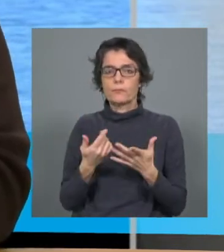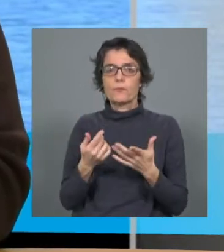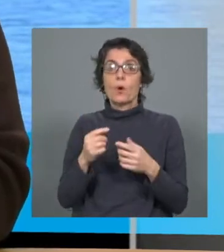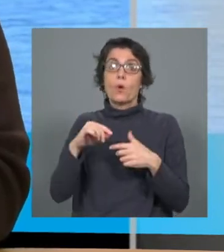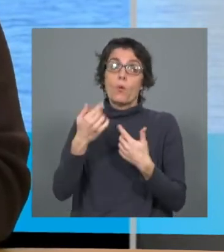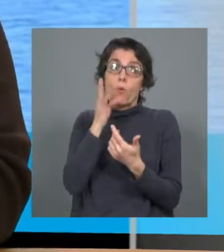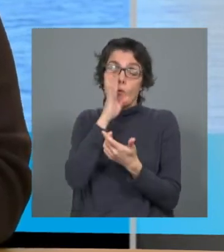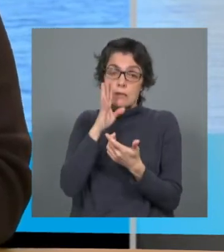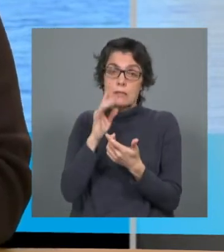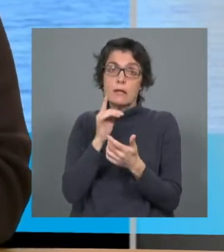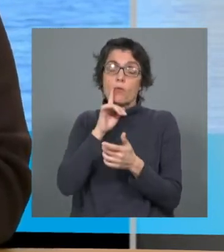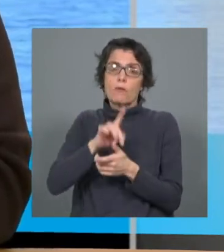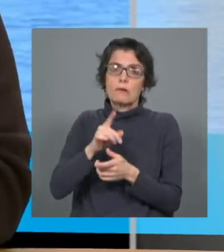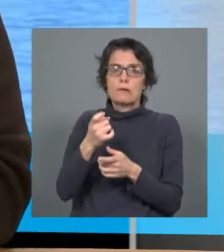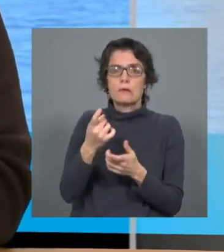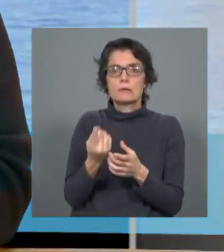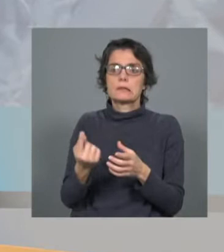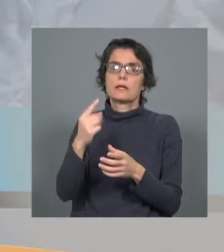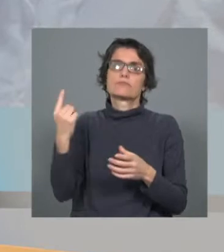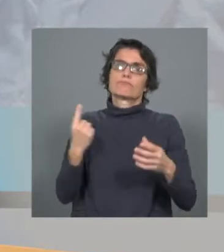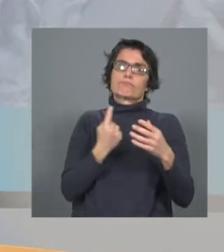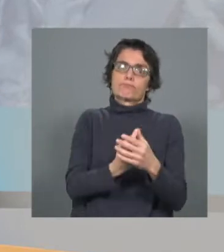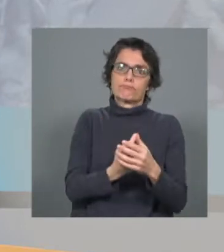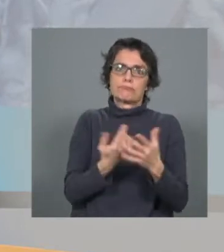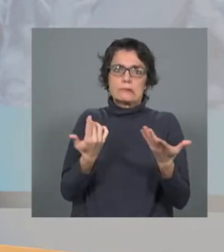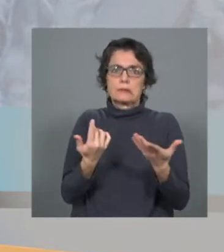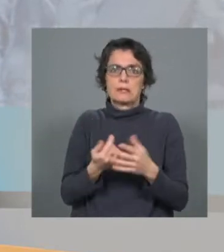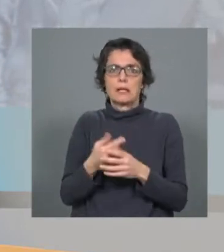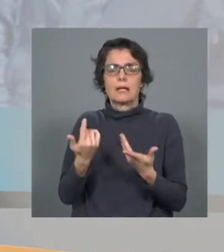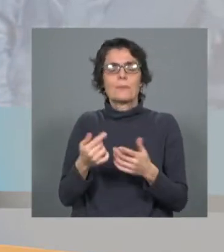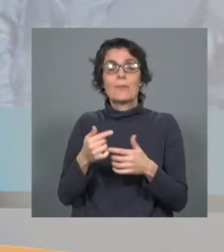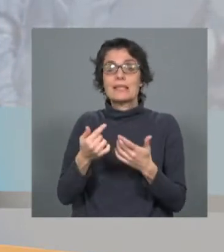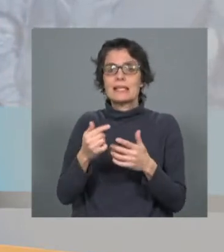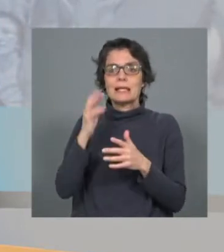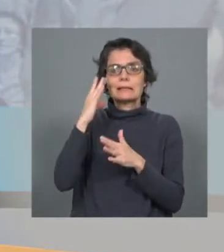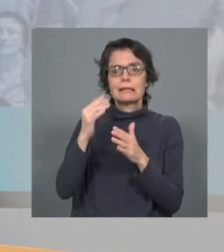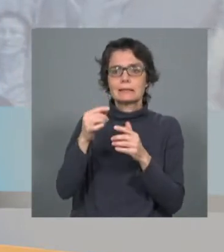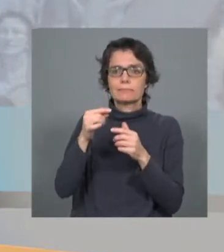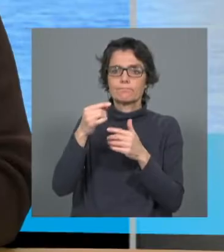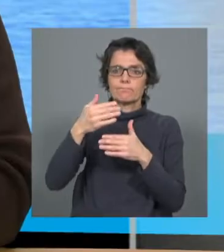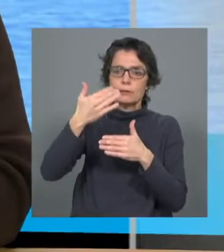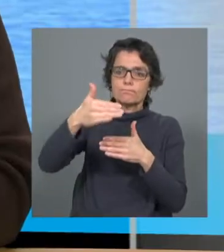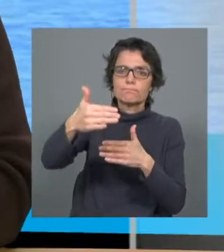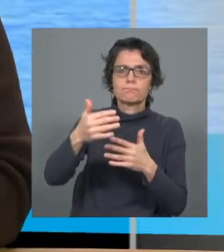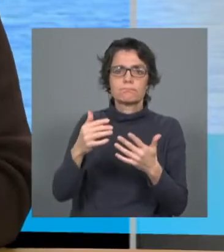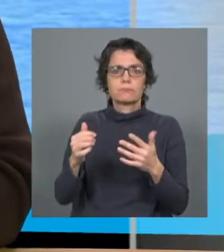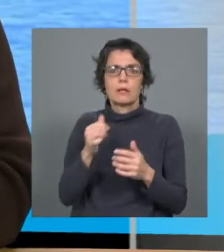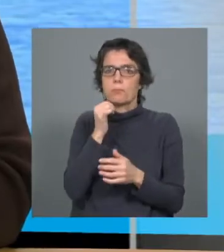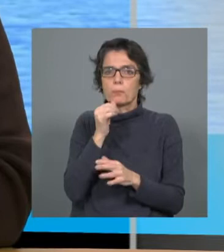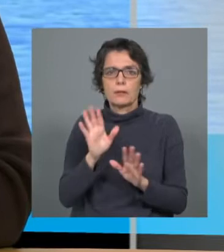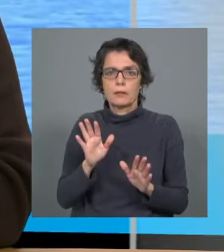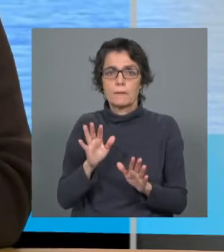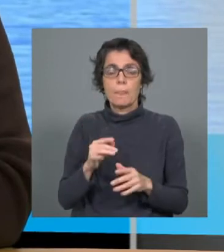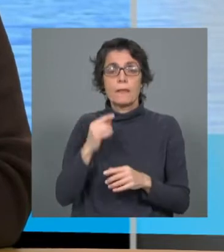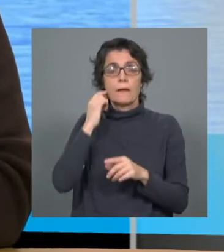se for caso disso, mas essas linhas vermelhas não foram dadas de forma clara. A única linha vermelha que